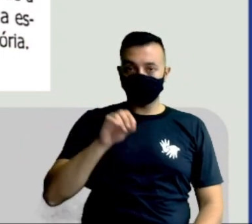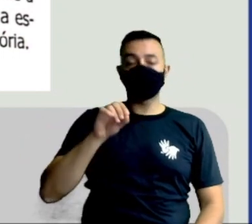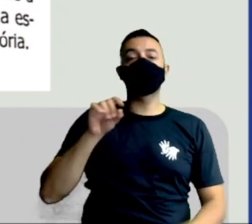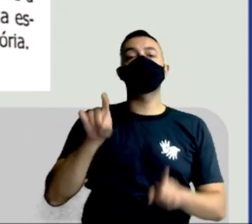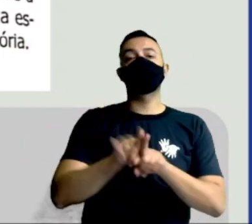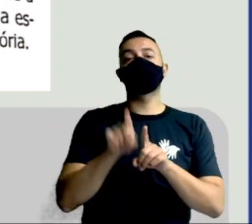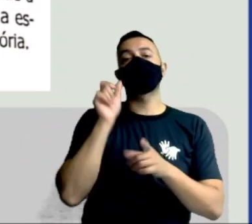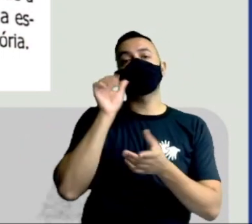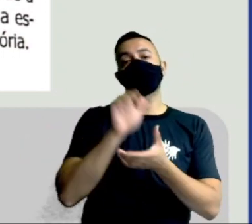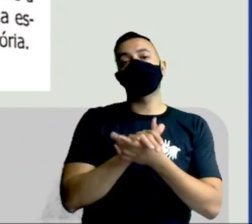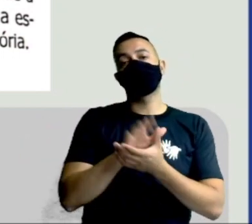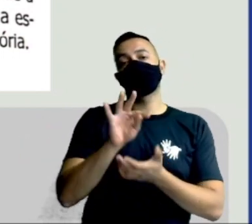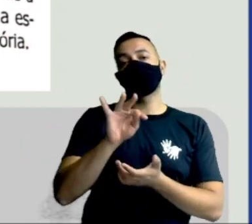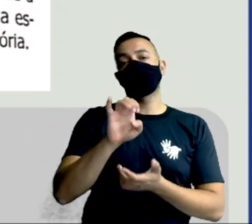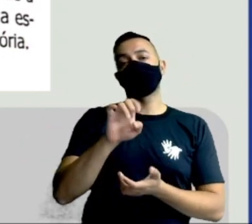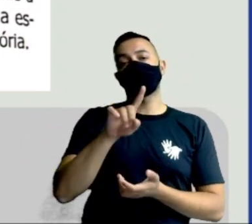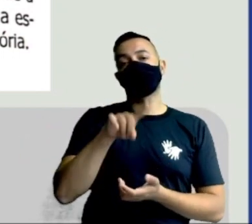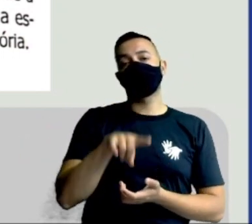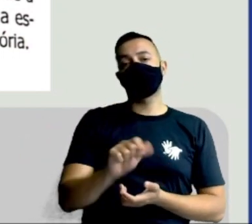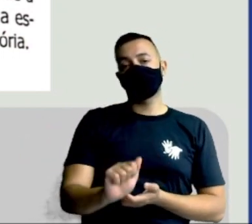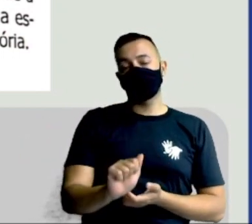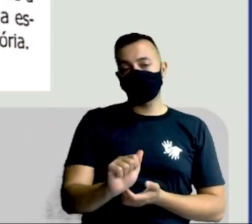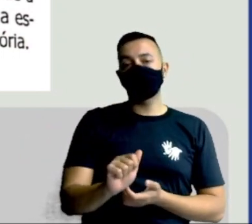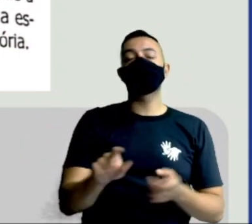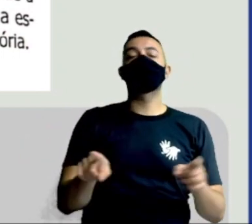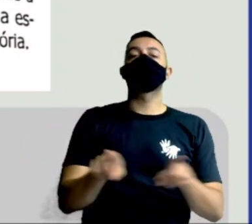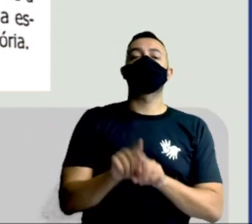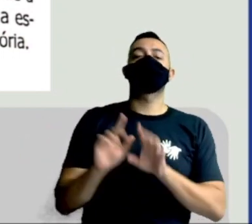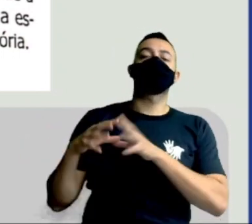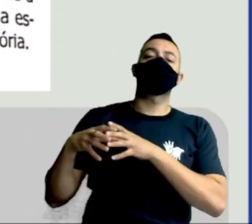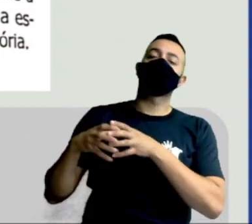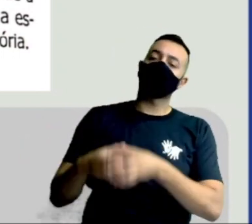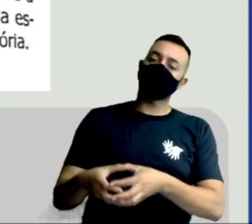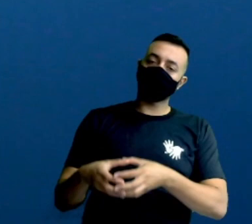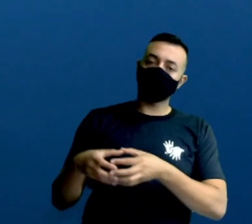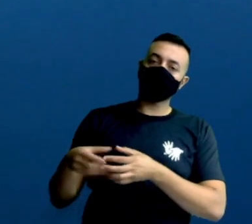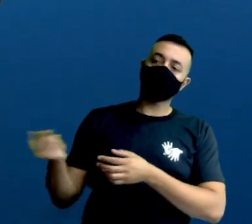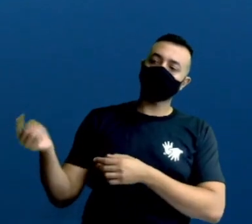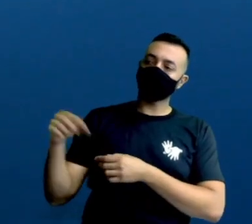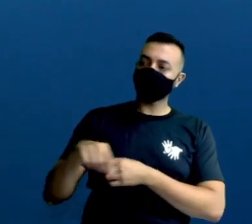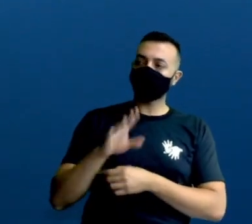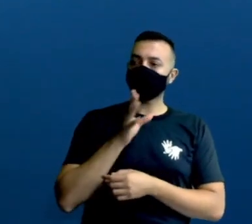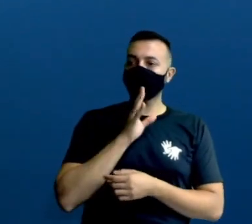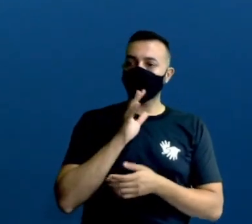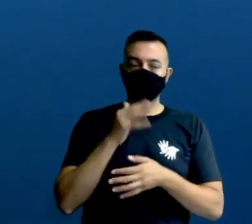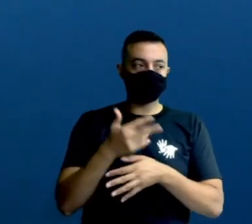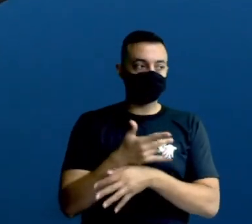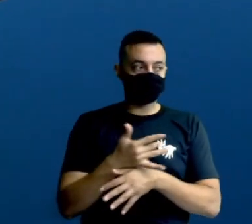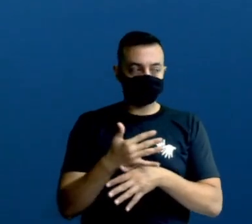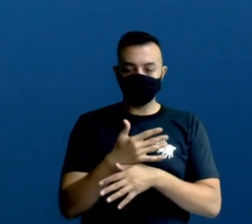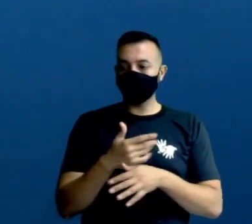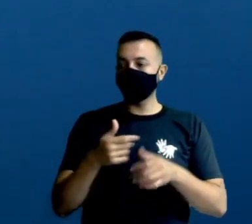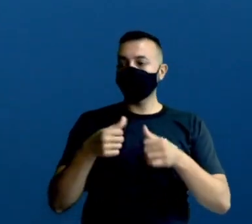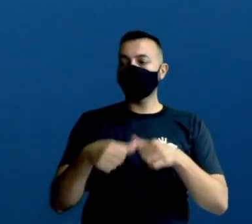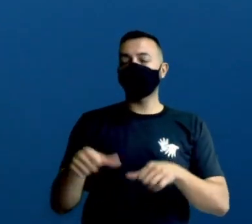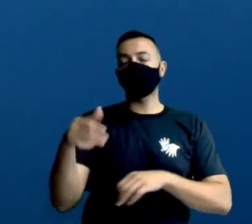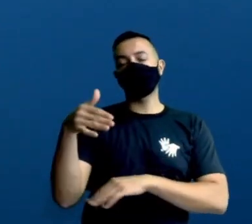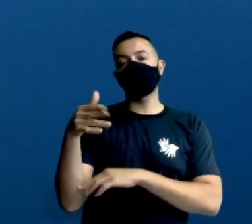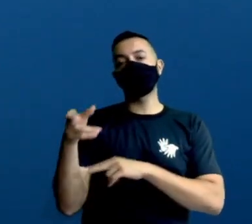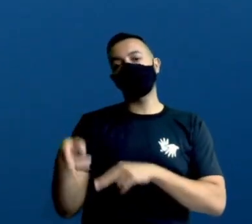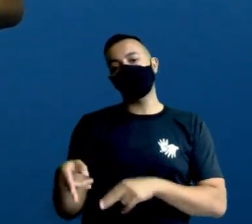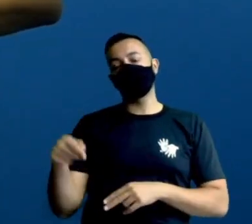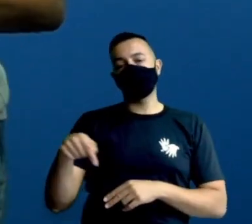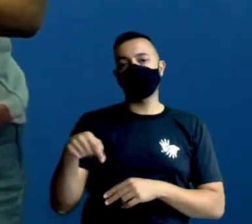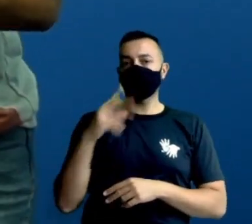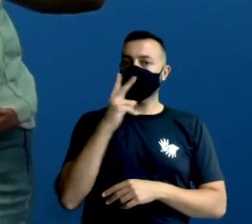Cristina, e alguns cortesões. Eles vieram para cá, gente, conhecer a cidade e ficaram hospedados aqui em